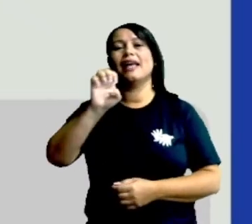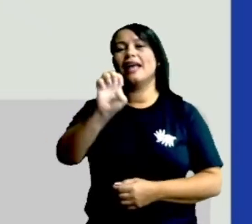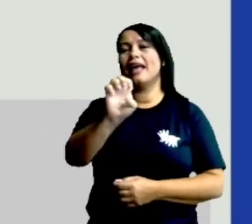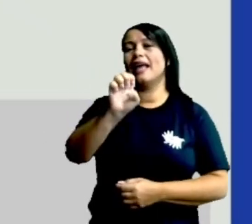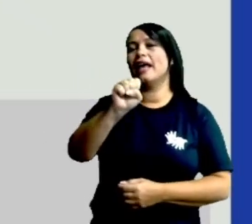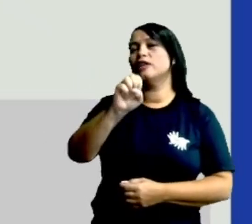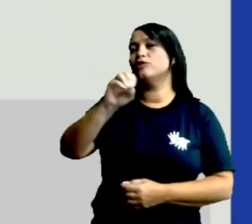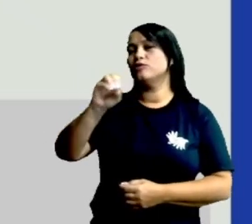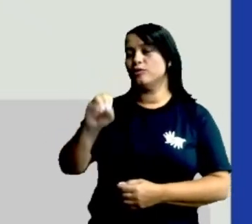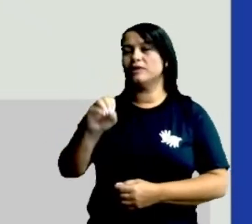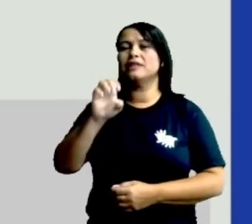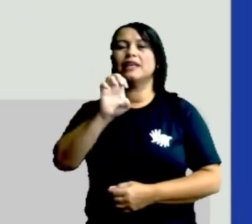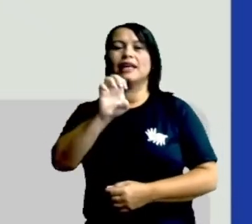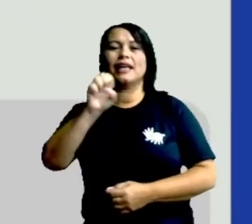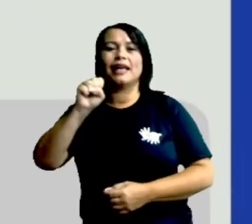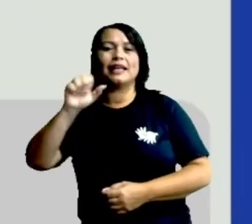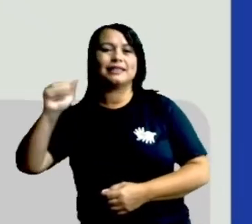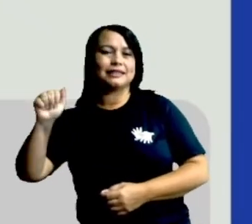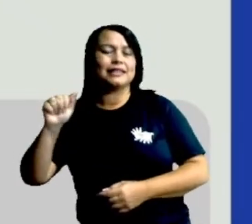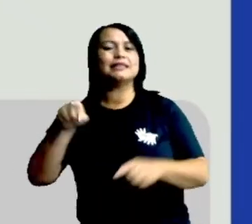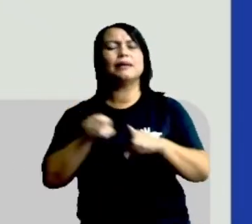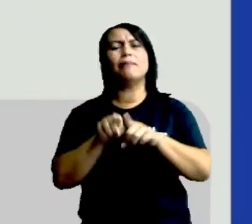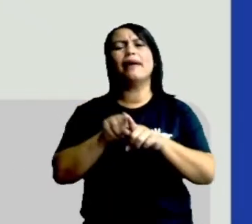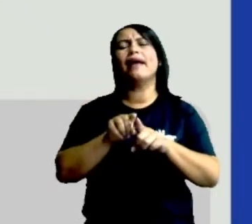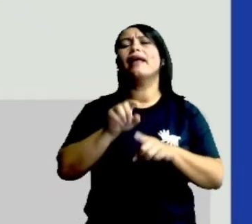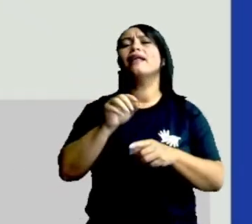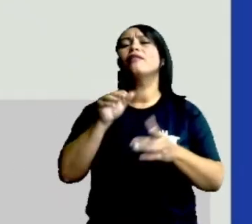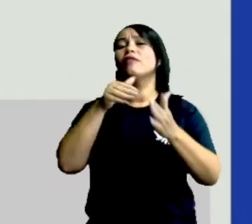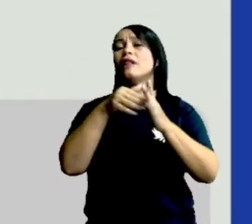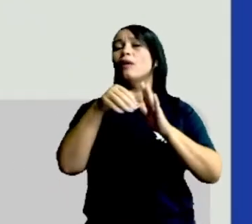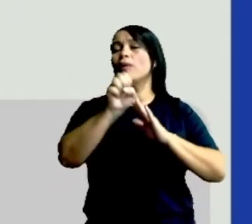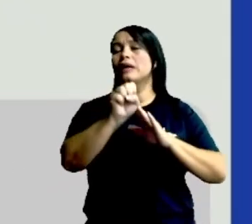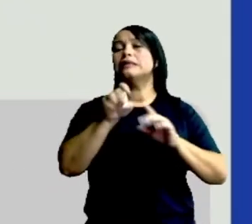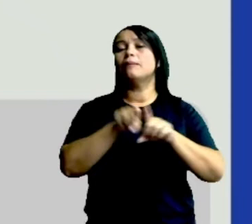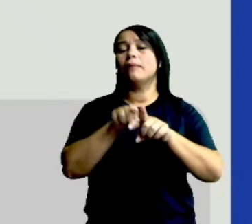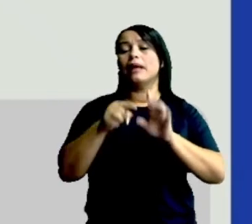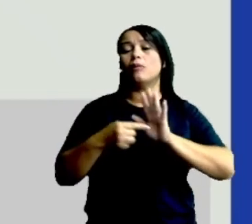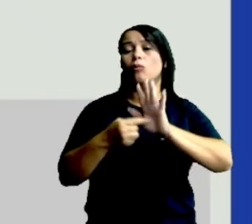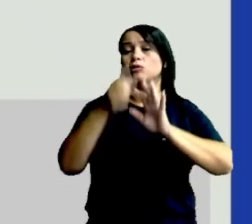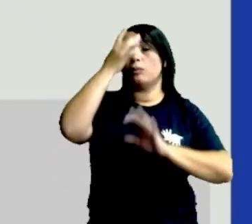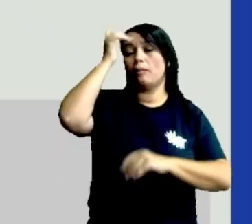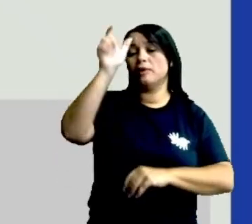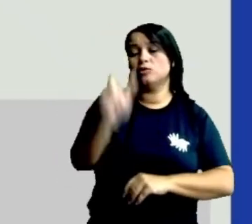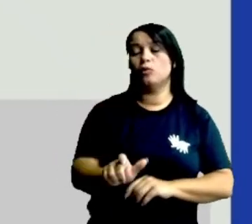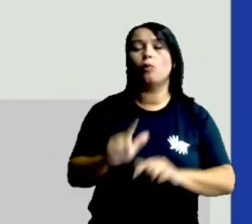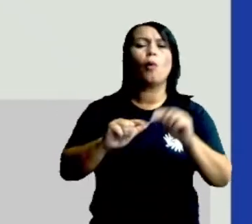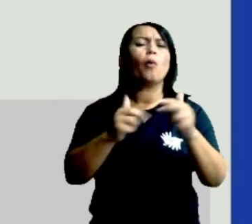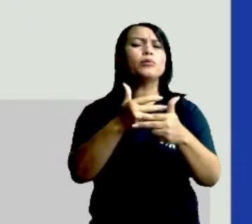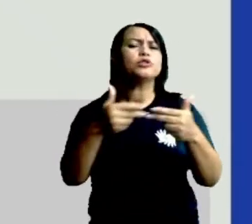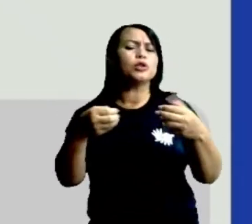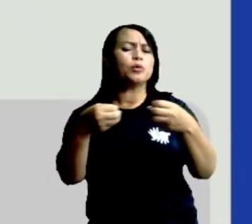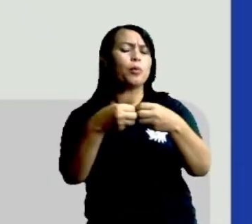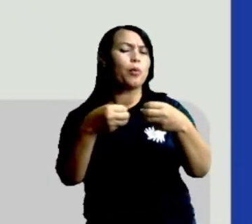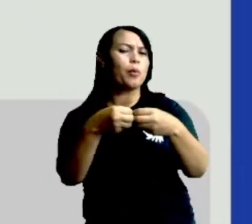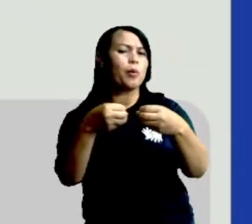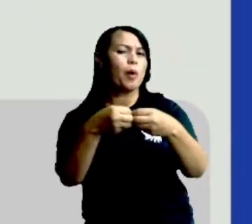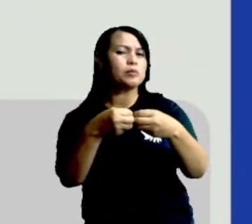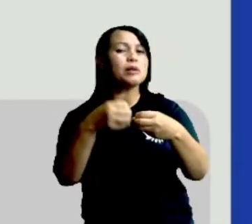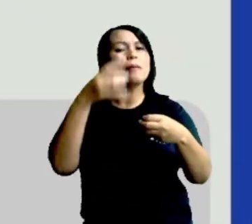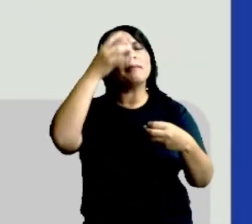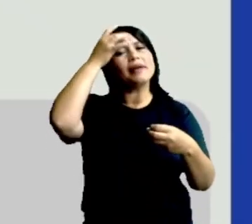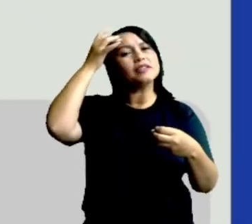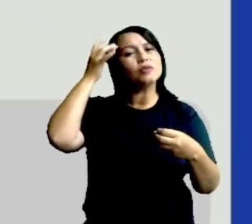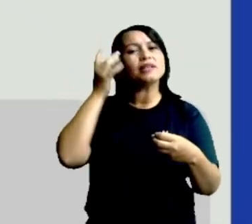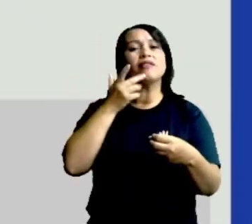essa, essas e isso referem-se a pessoas ou objetos próximos do